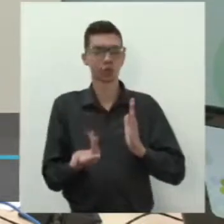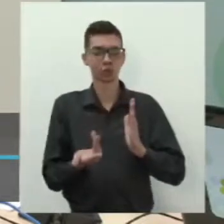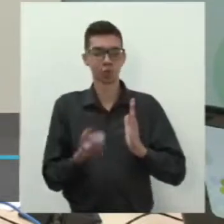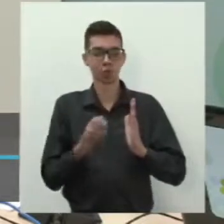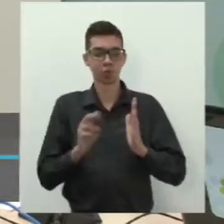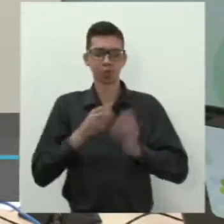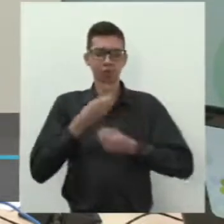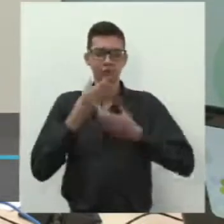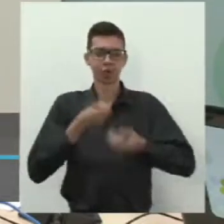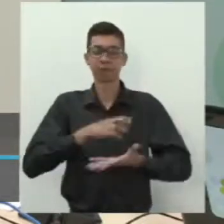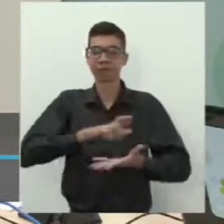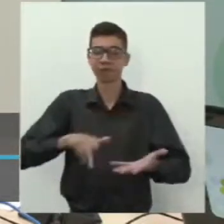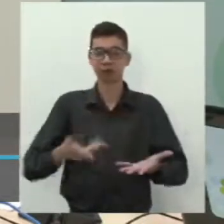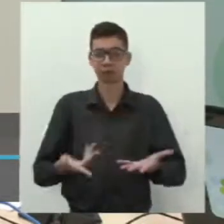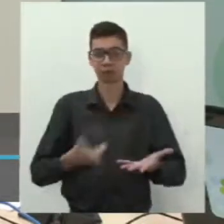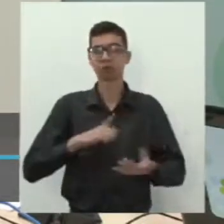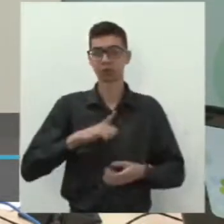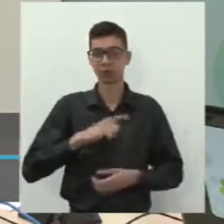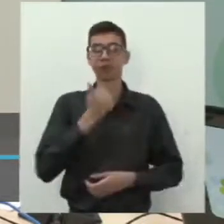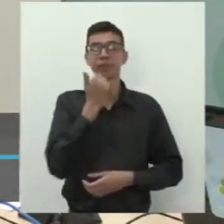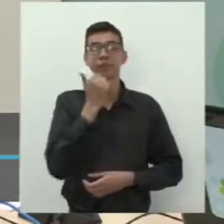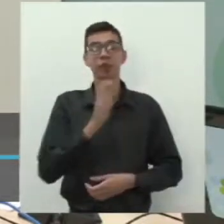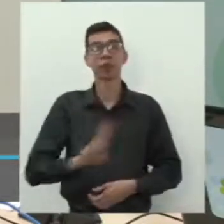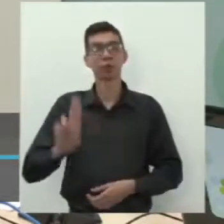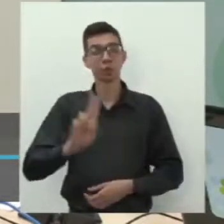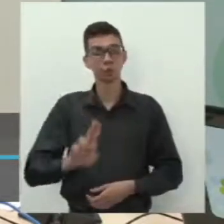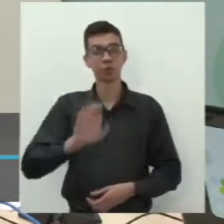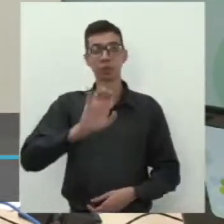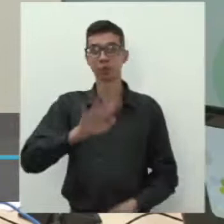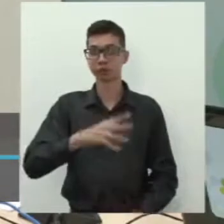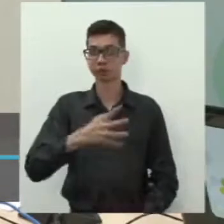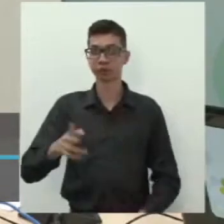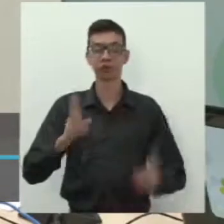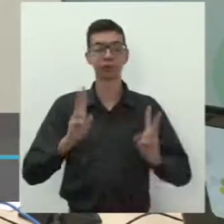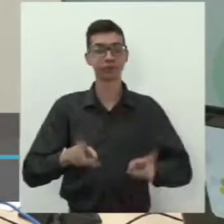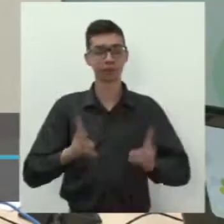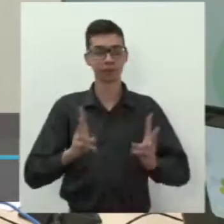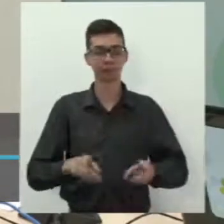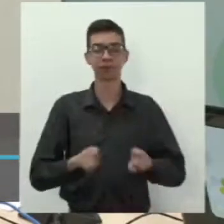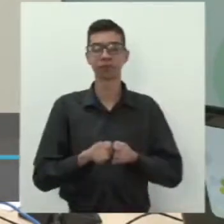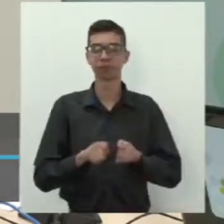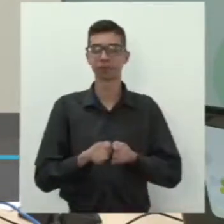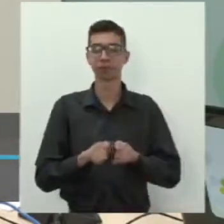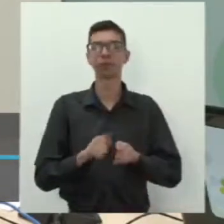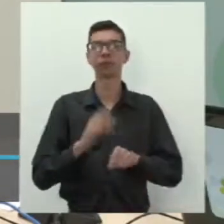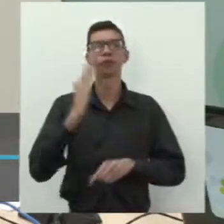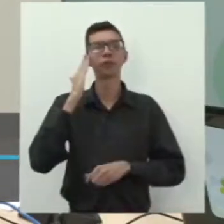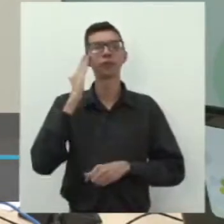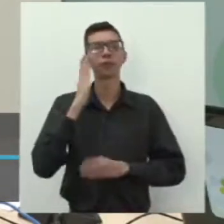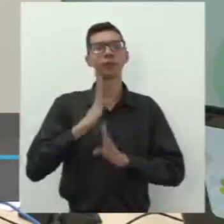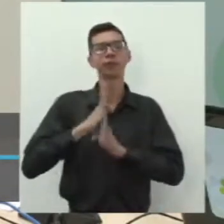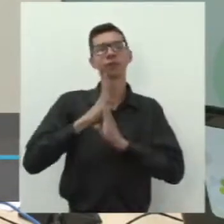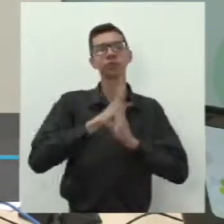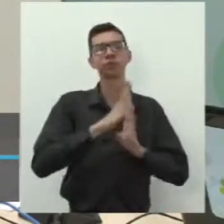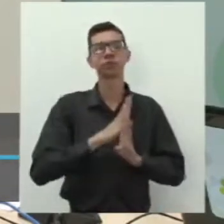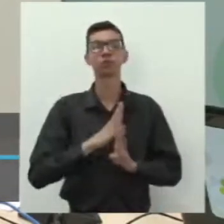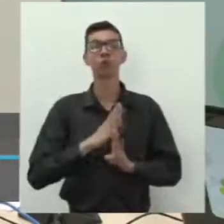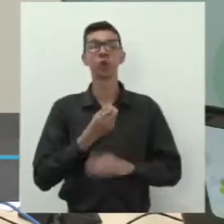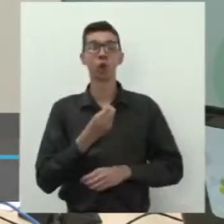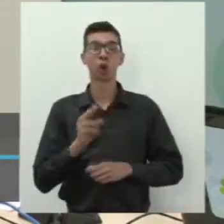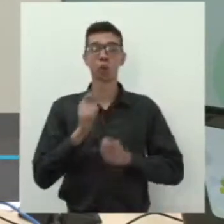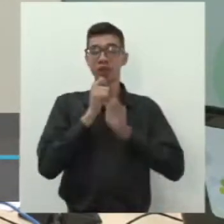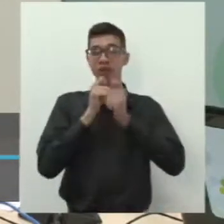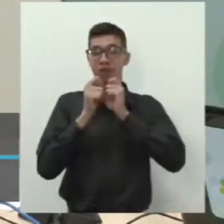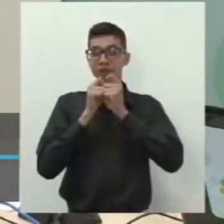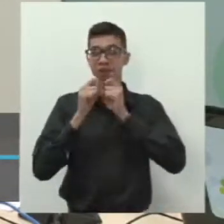tem vários tipos de dados. Cientistas usam muito a Excel para coleta de dados de diversas formas. Algumas entrevistas as pessoas